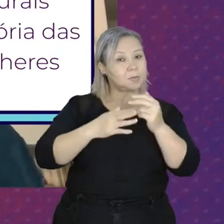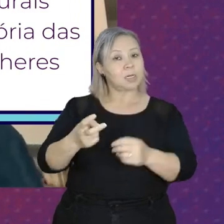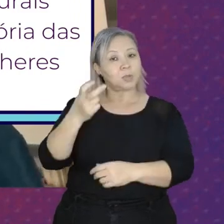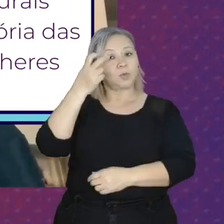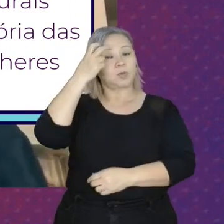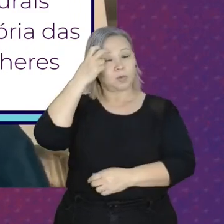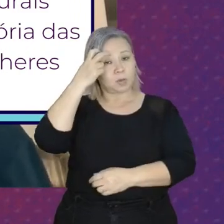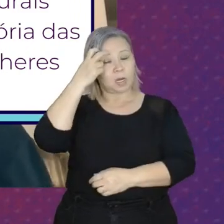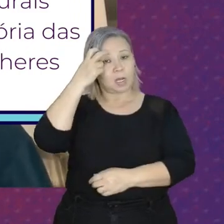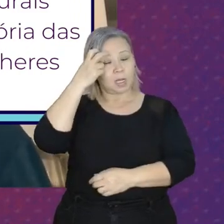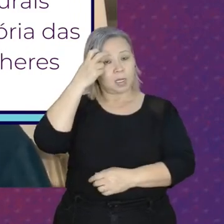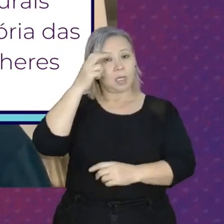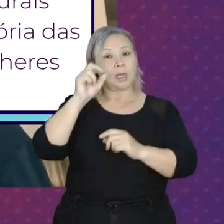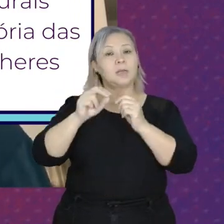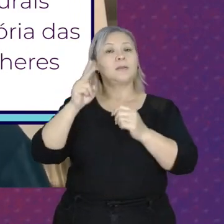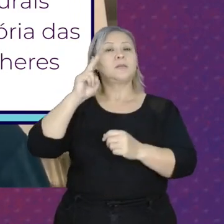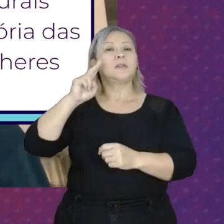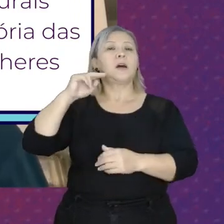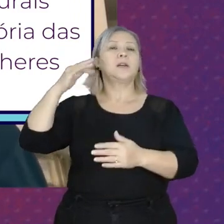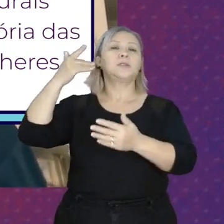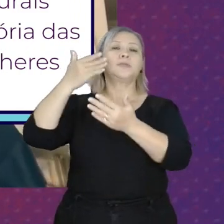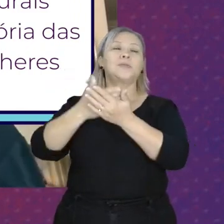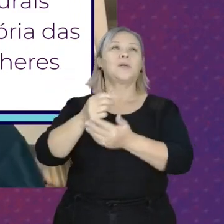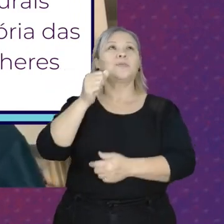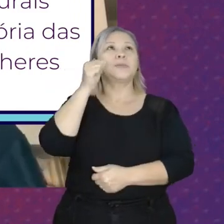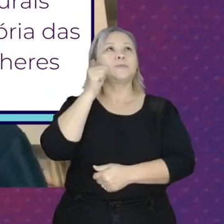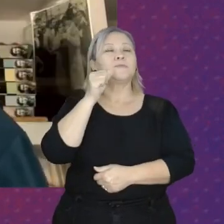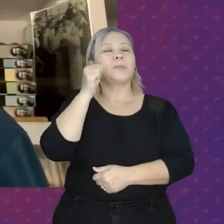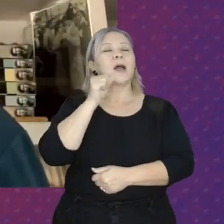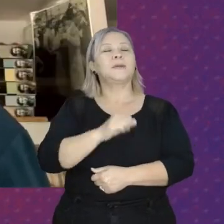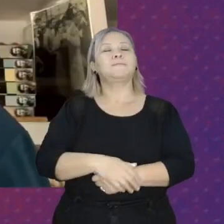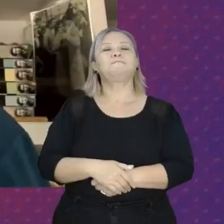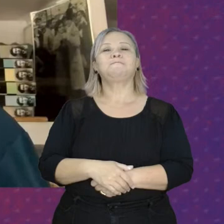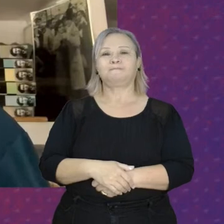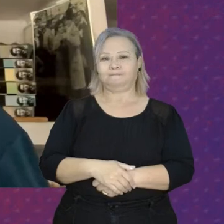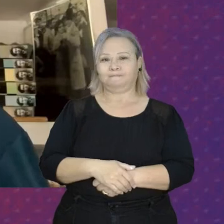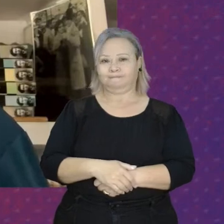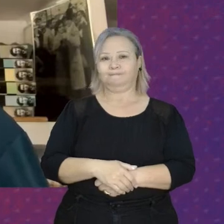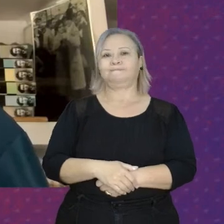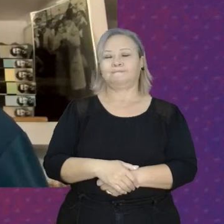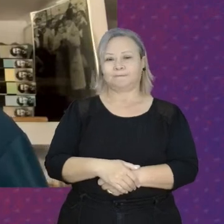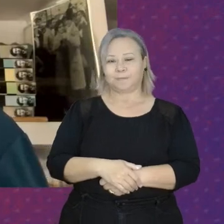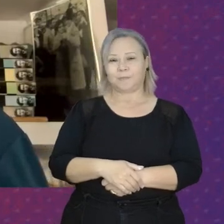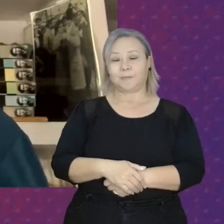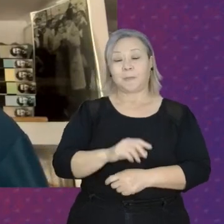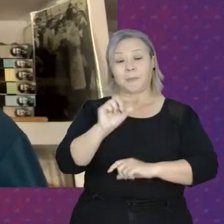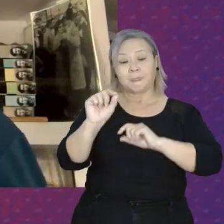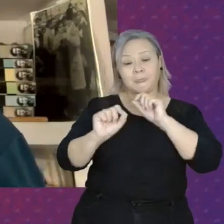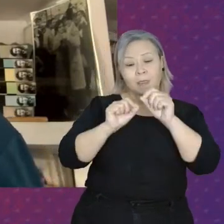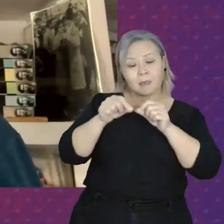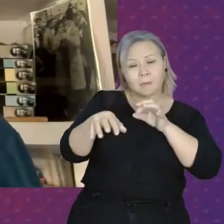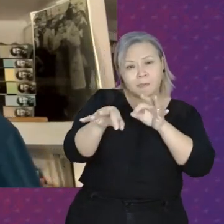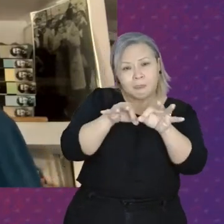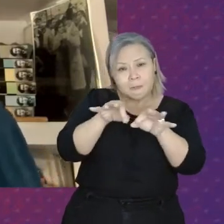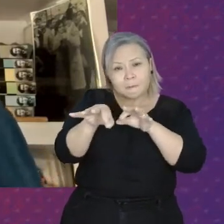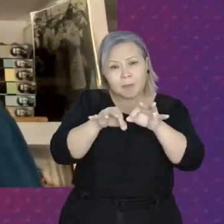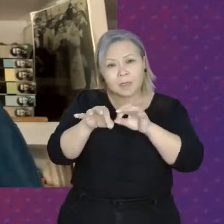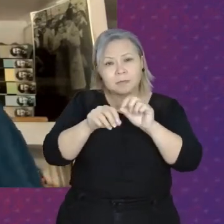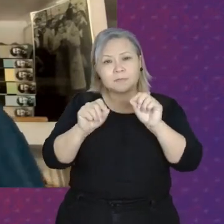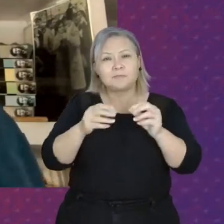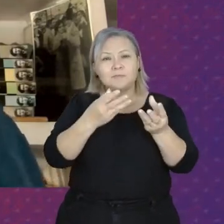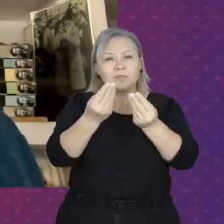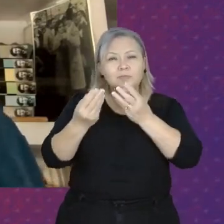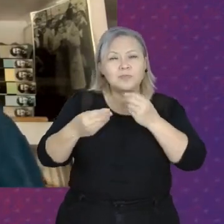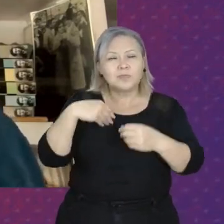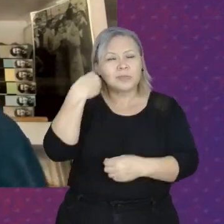culturais, da história das mulheres, que constroem